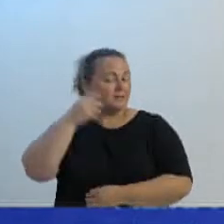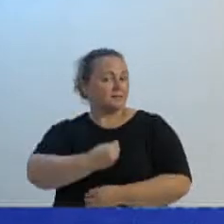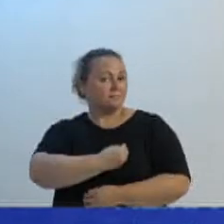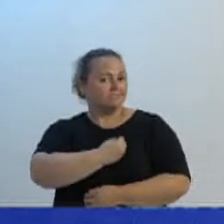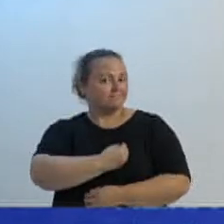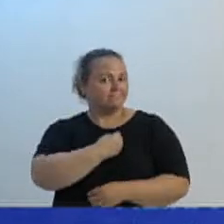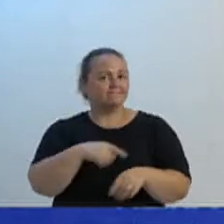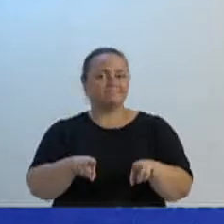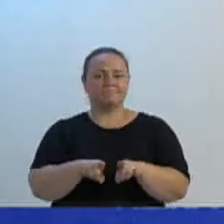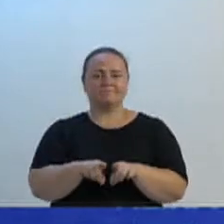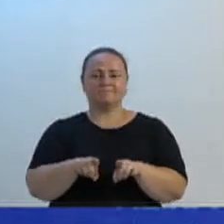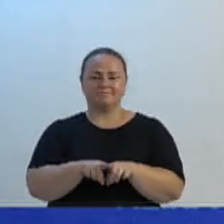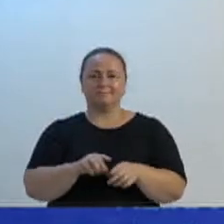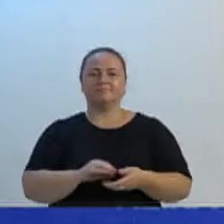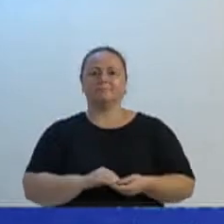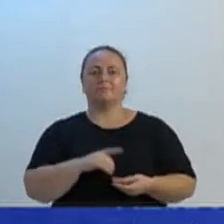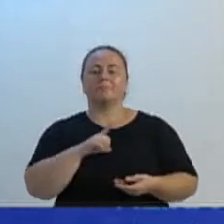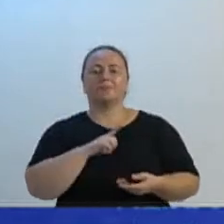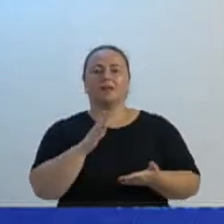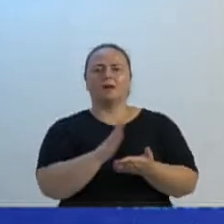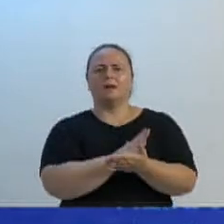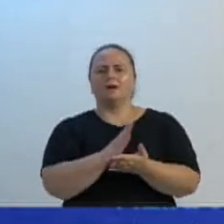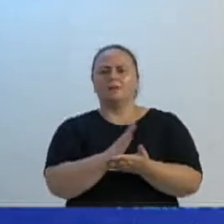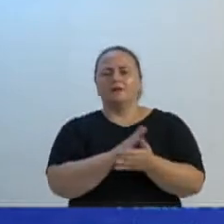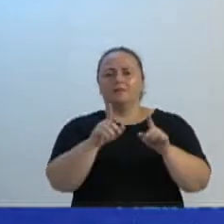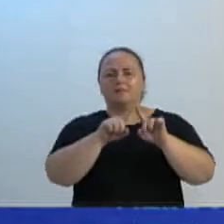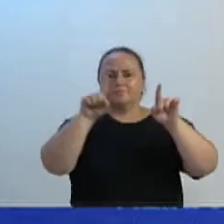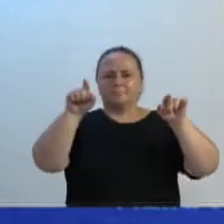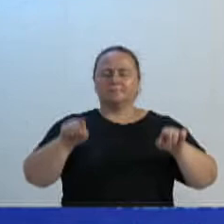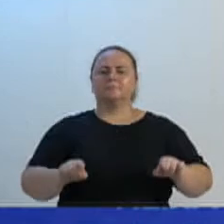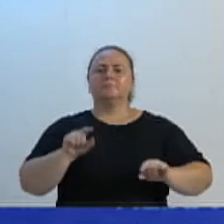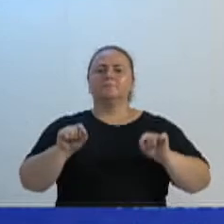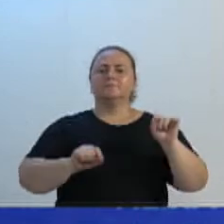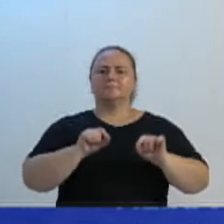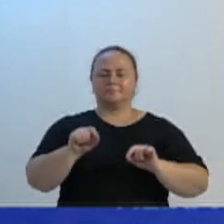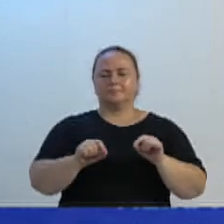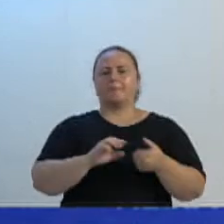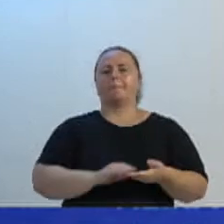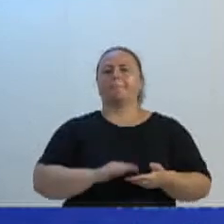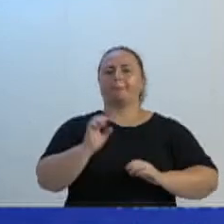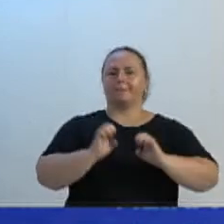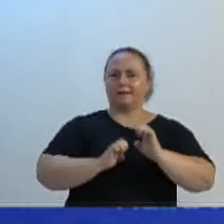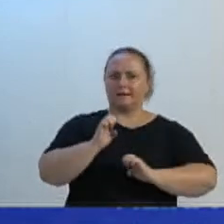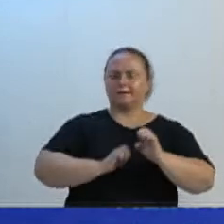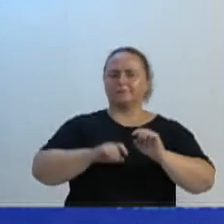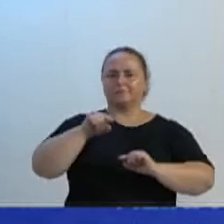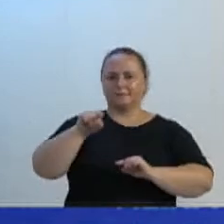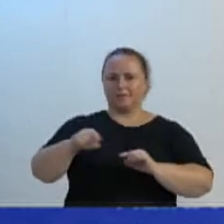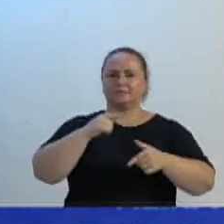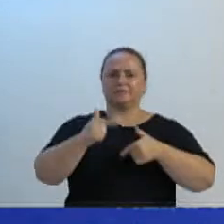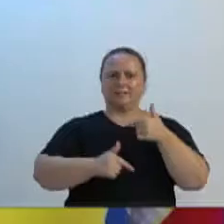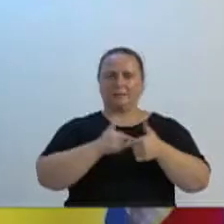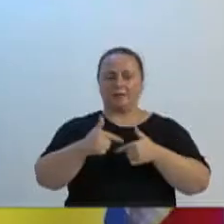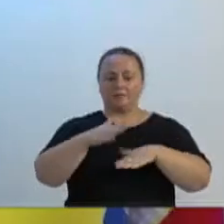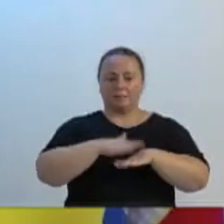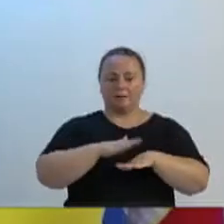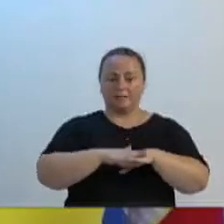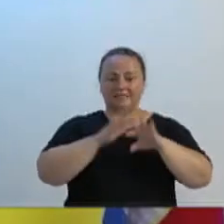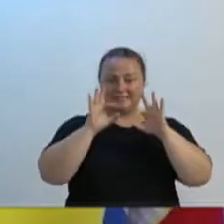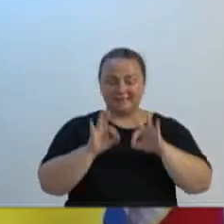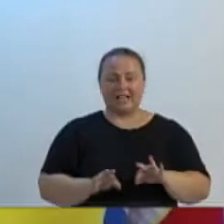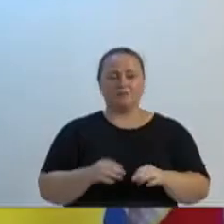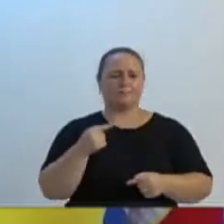inclusive alguns funcionários alegaram que é a empresa que lá está trabalhando não está fazendo desempenhando bem a função